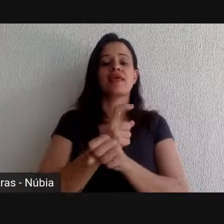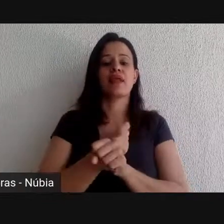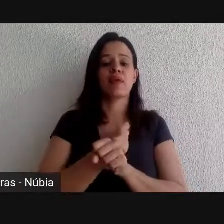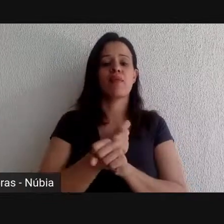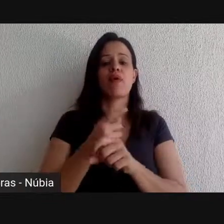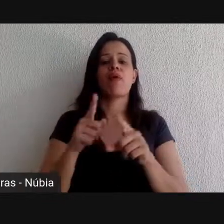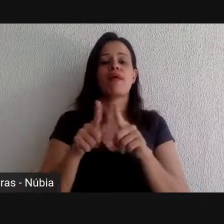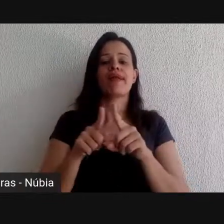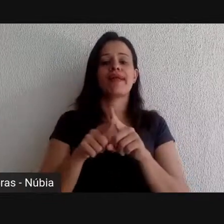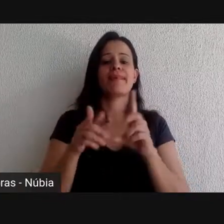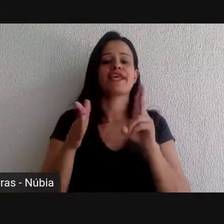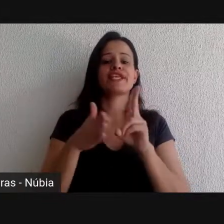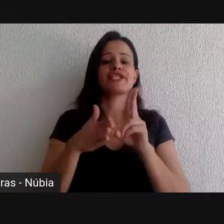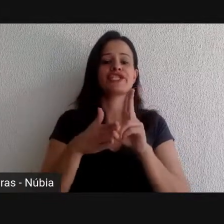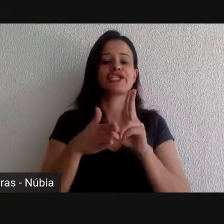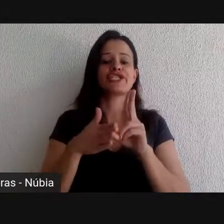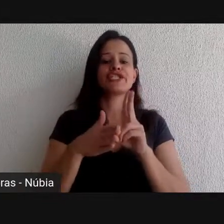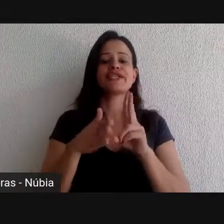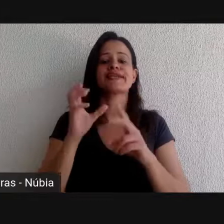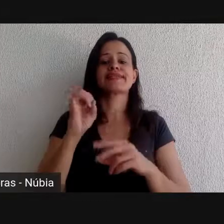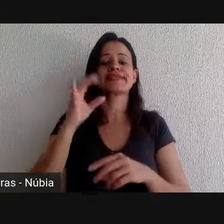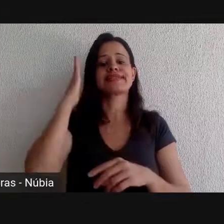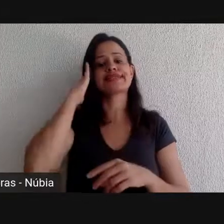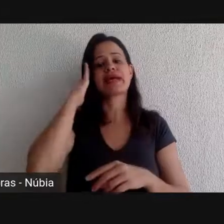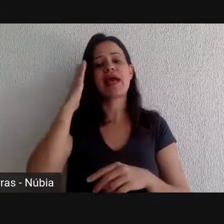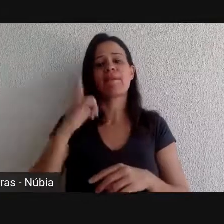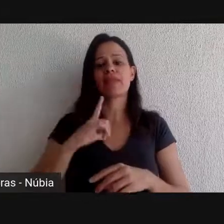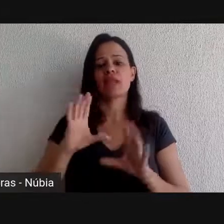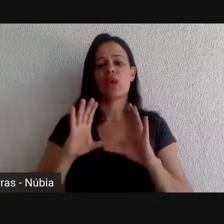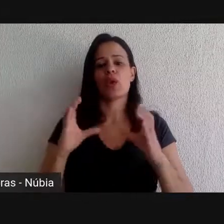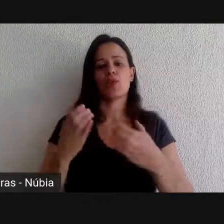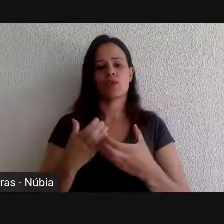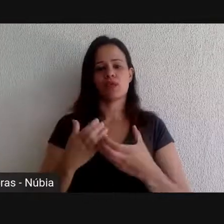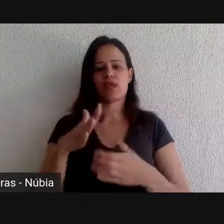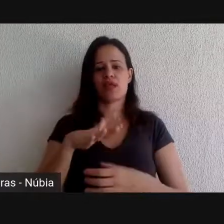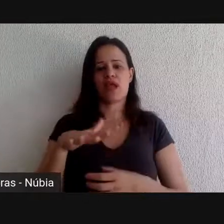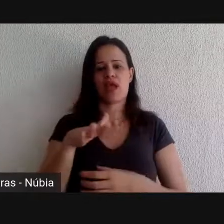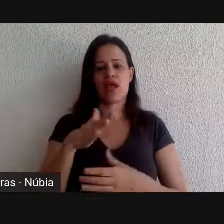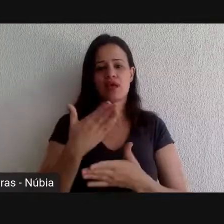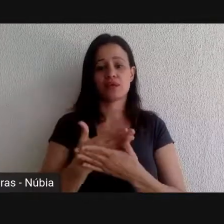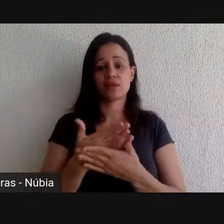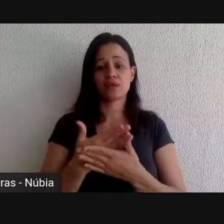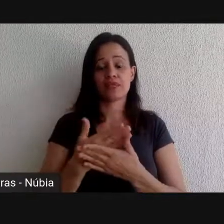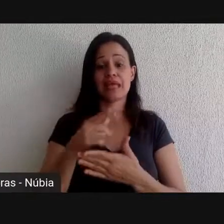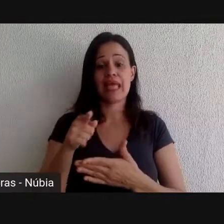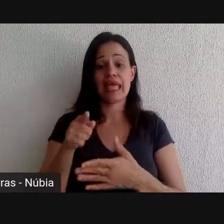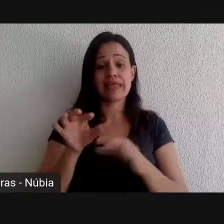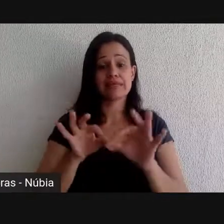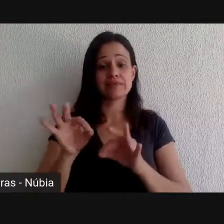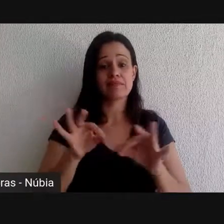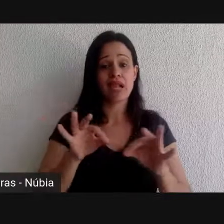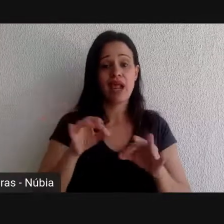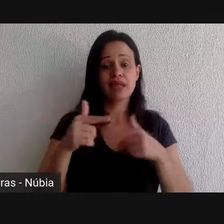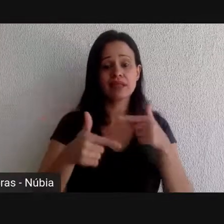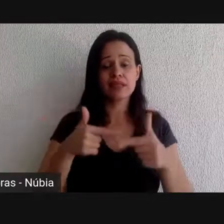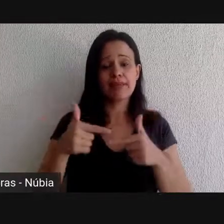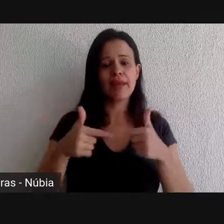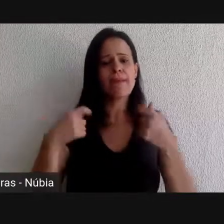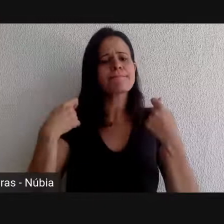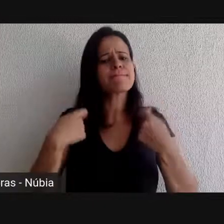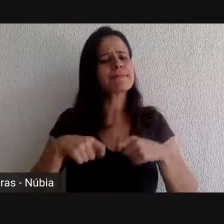do componente indígena, se houver comunidades indígenas também nessa área de estudo. Esse plano de trabalho, ele precisa